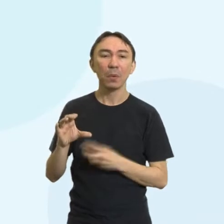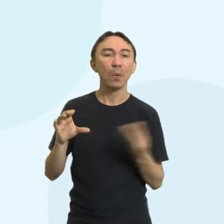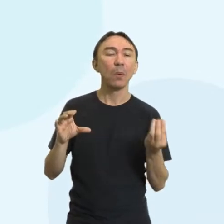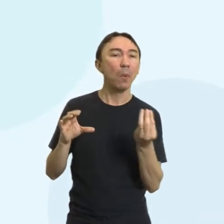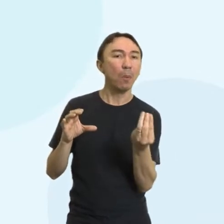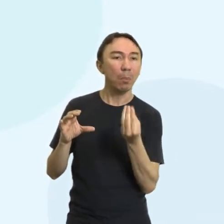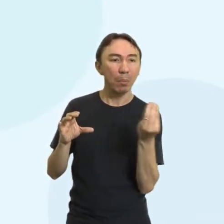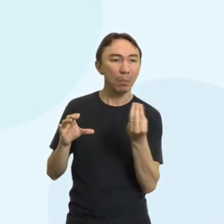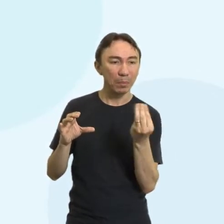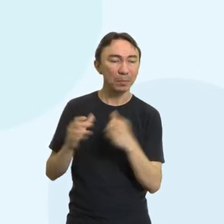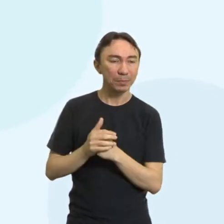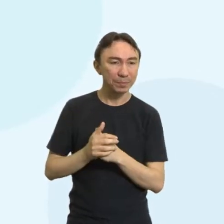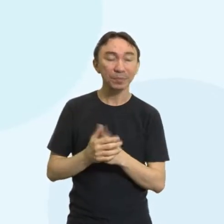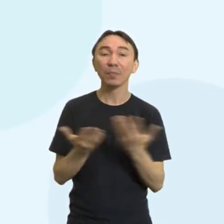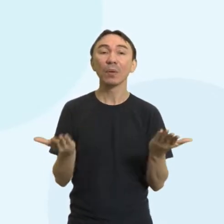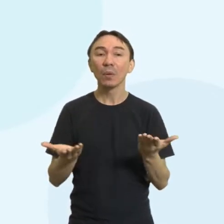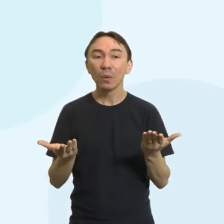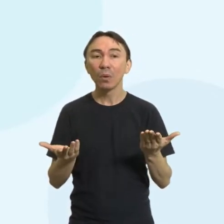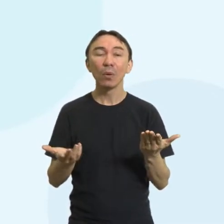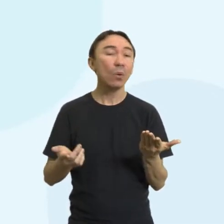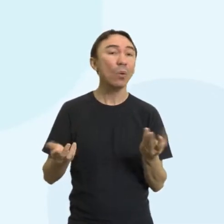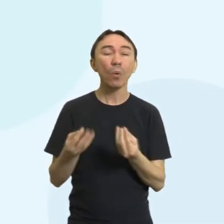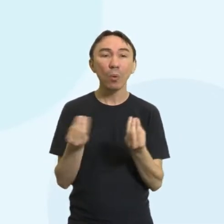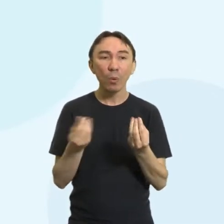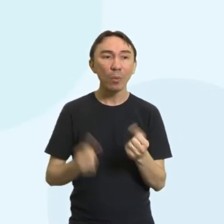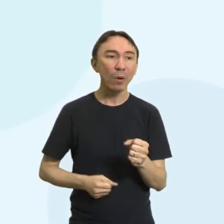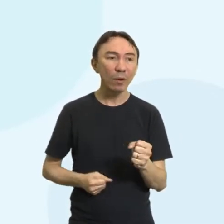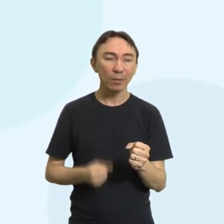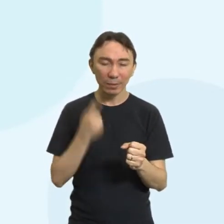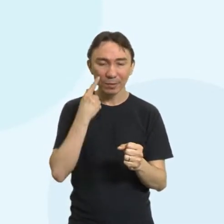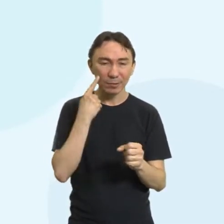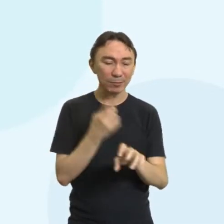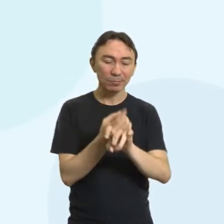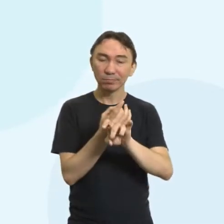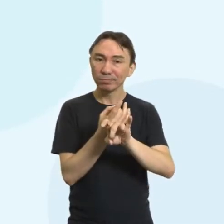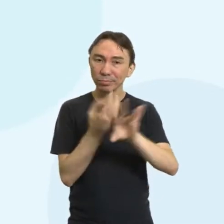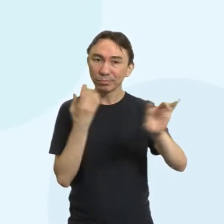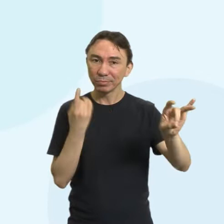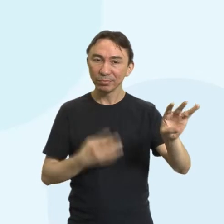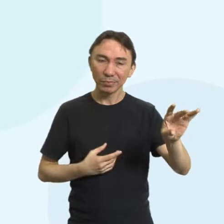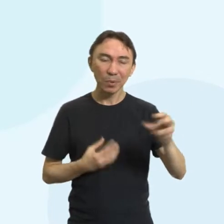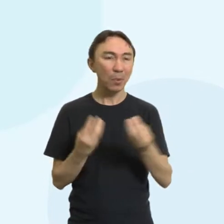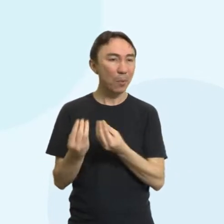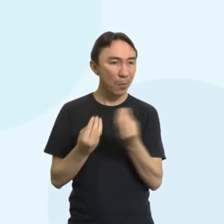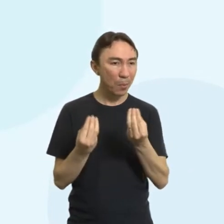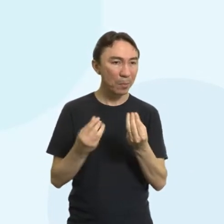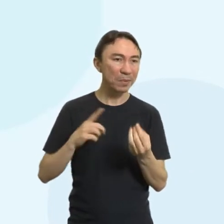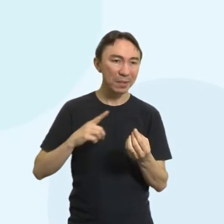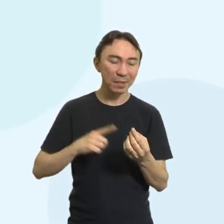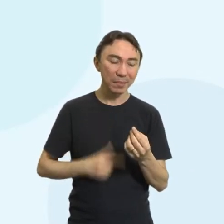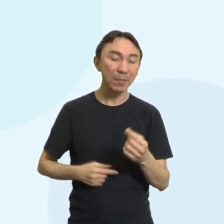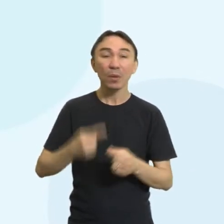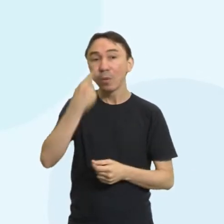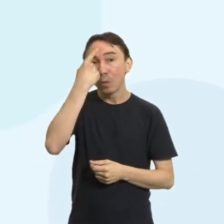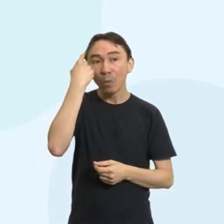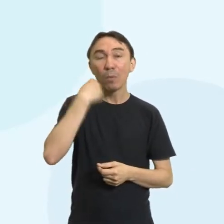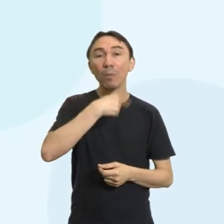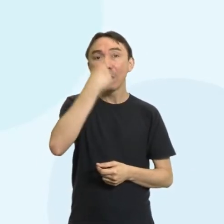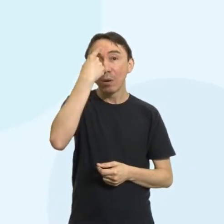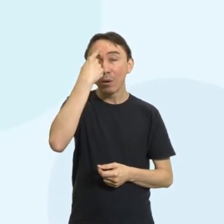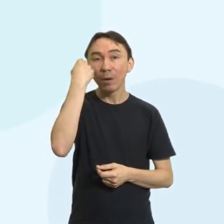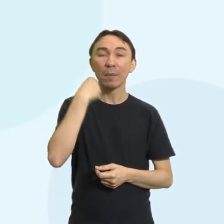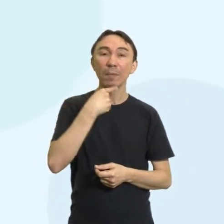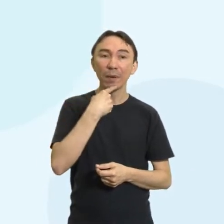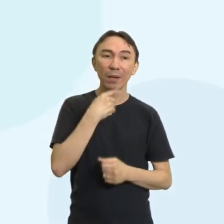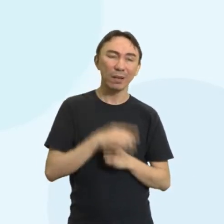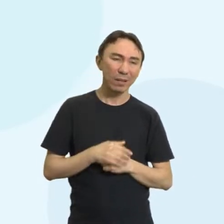são realizadas essas transmissões remotas de 1h30. Vocês já tiveram lá no dia 22/10